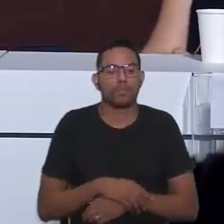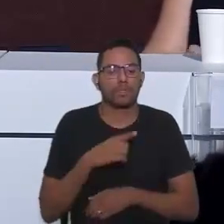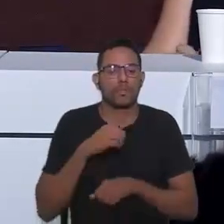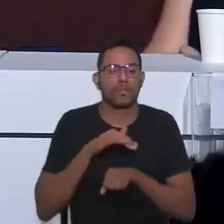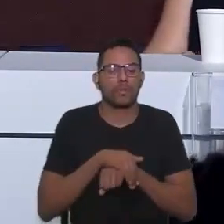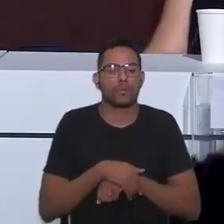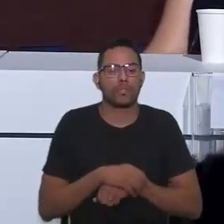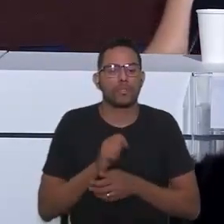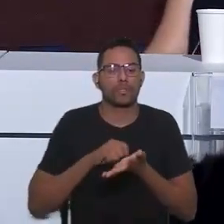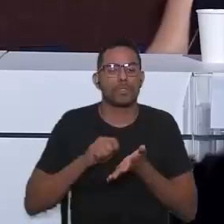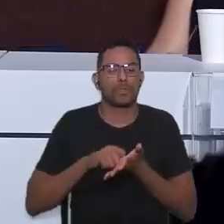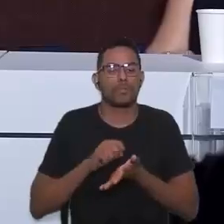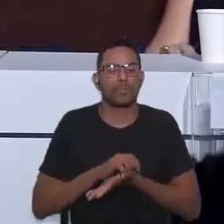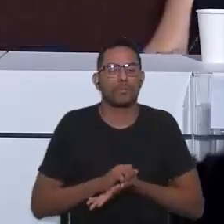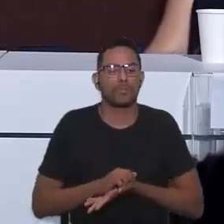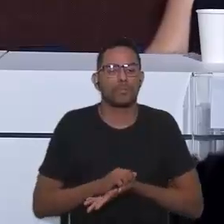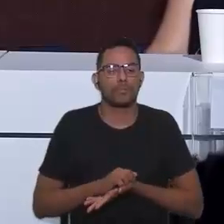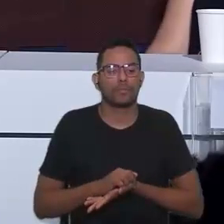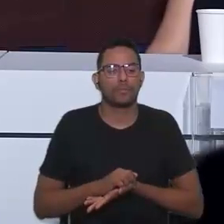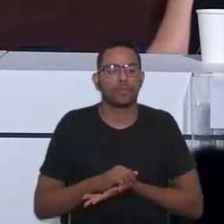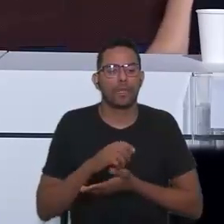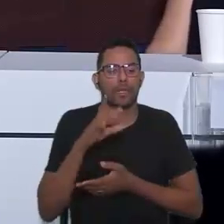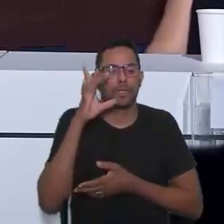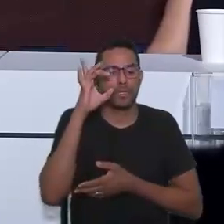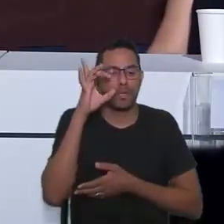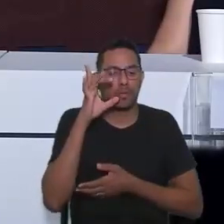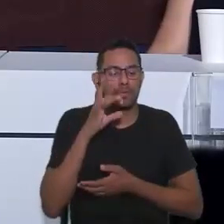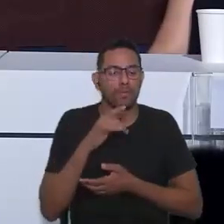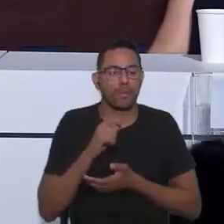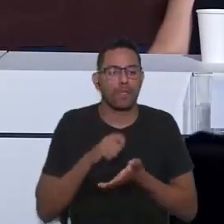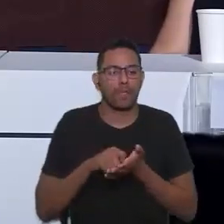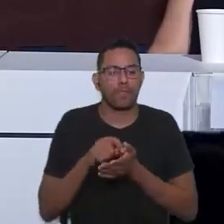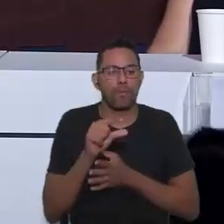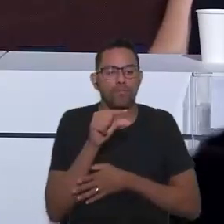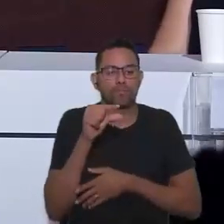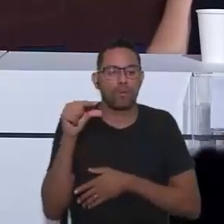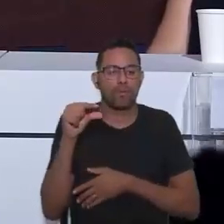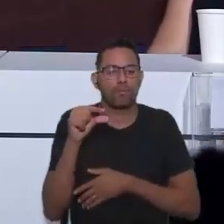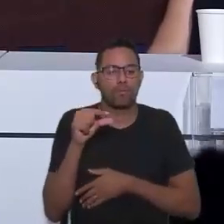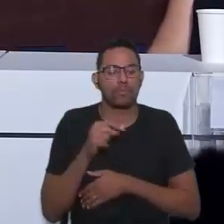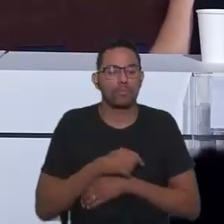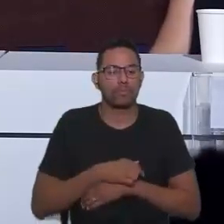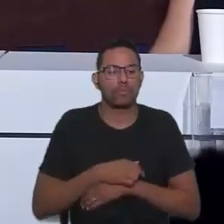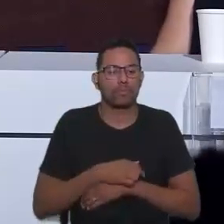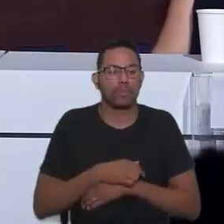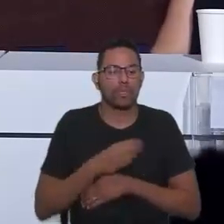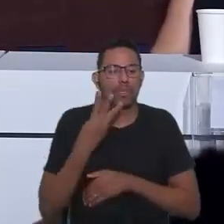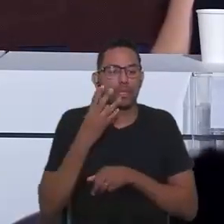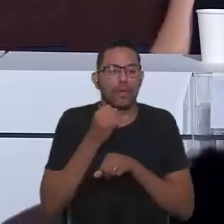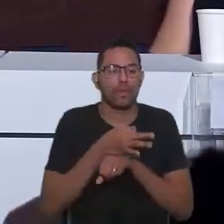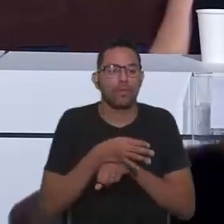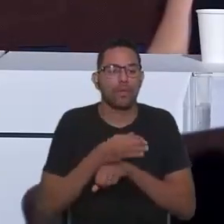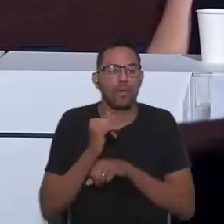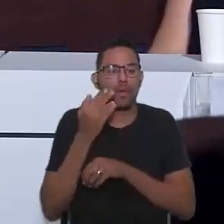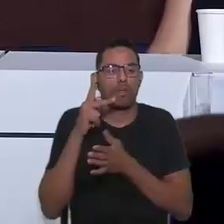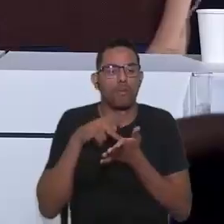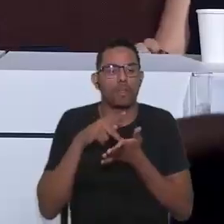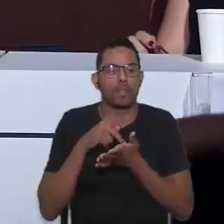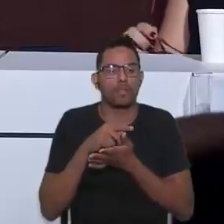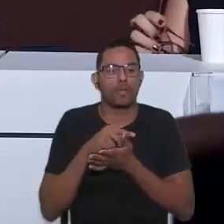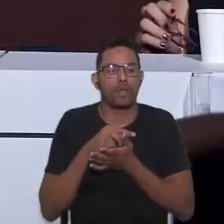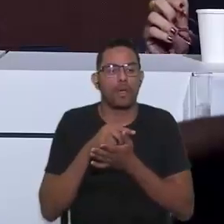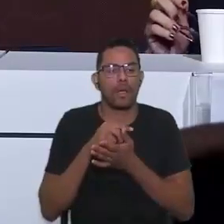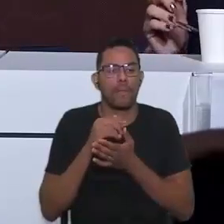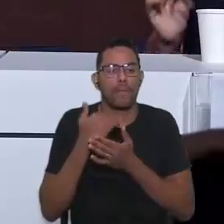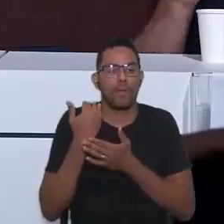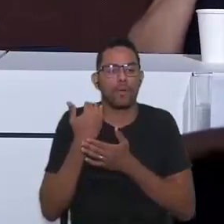noite que eu escrevi, até foi no Instagram, escrevi uma pequena coisa dizendo que às 3 da manhã é quando verdadeiramente a morte